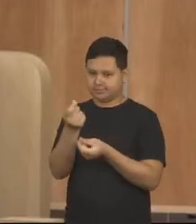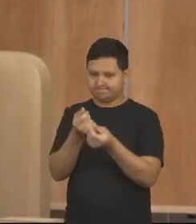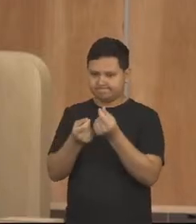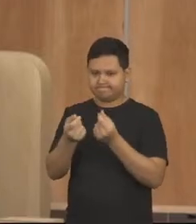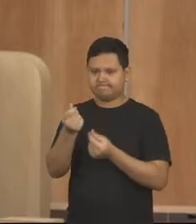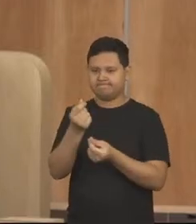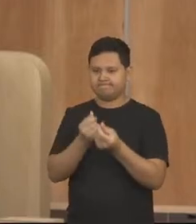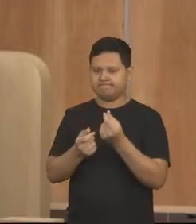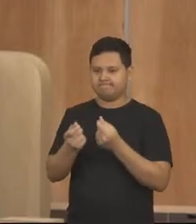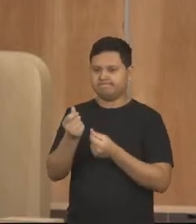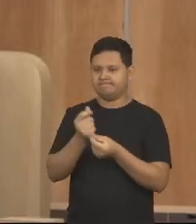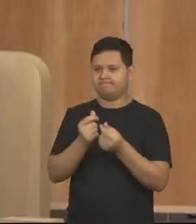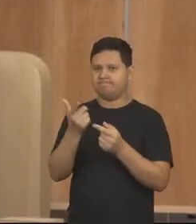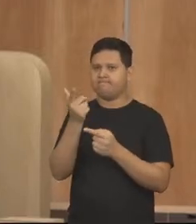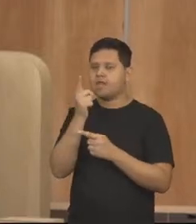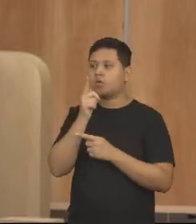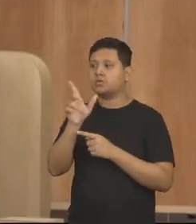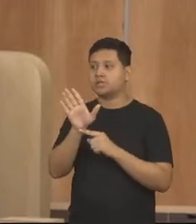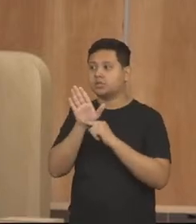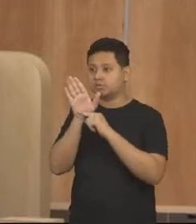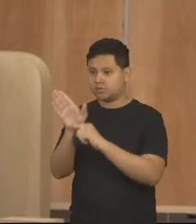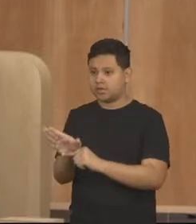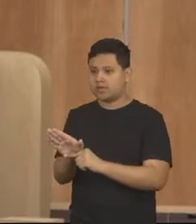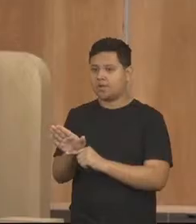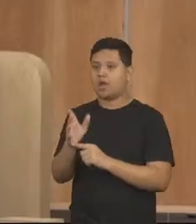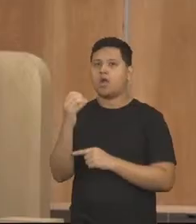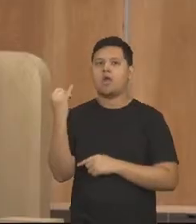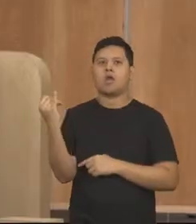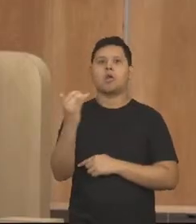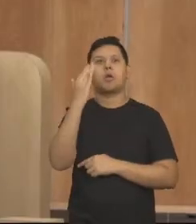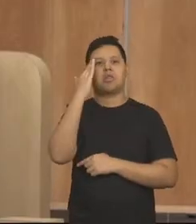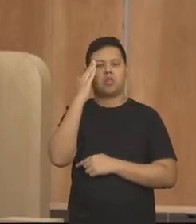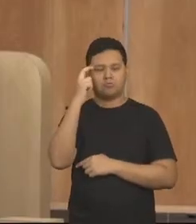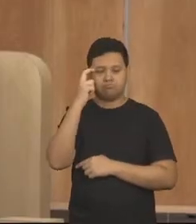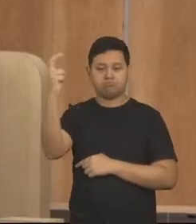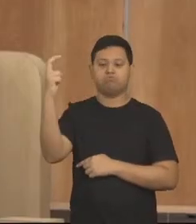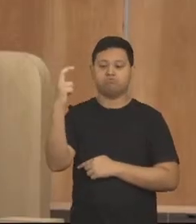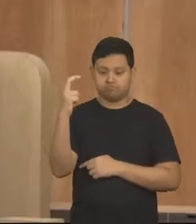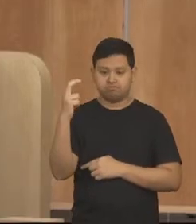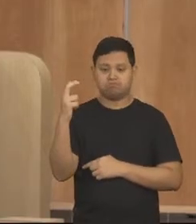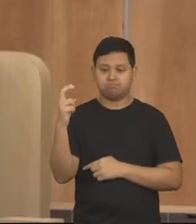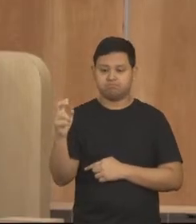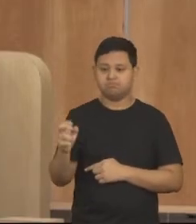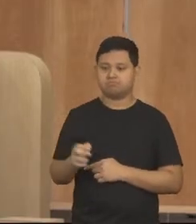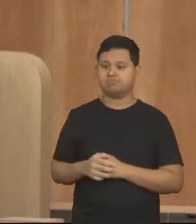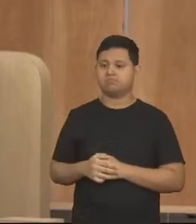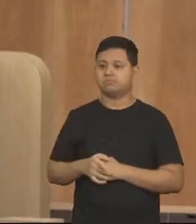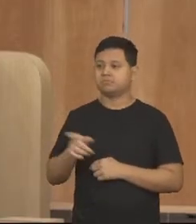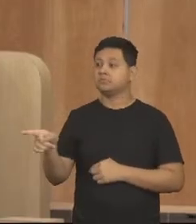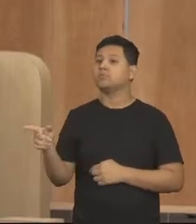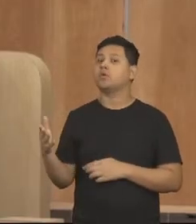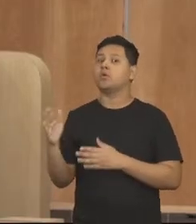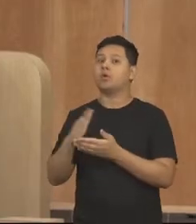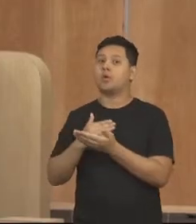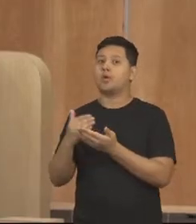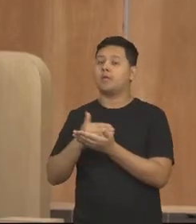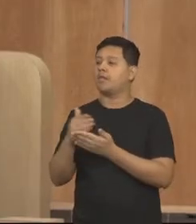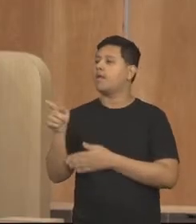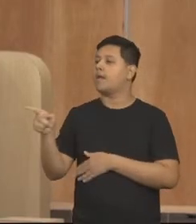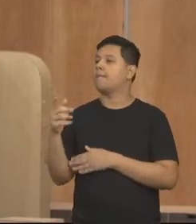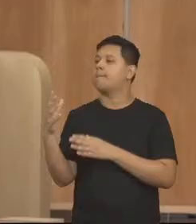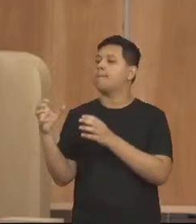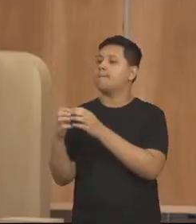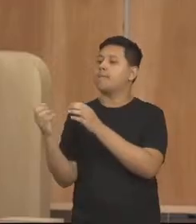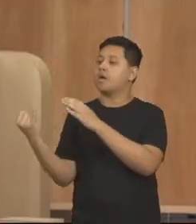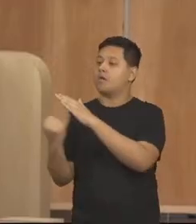absorver essa parte da sociedade, eu acho que é muito sábio você pegar quem já tem expertise,